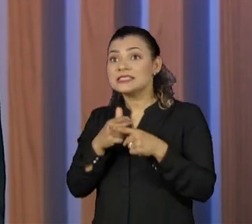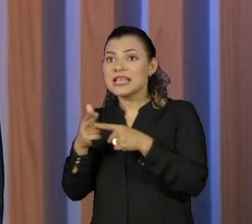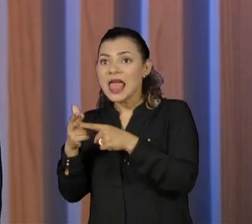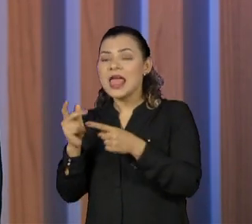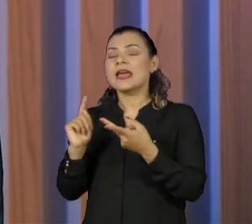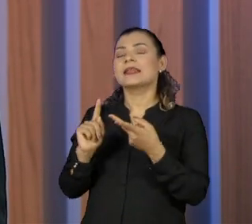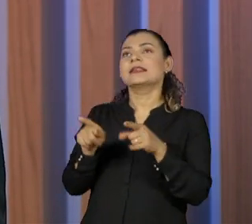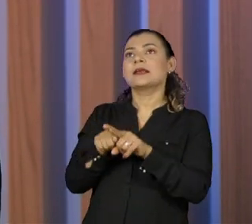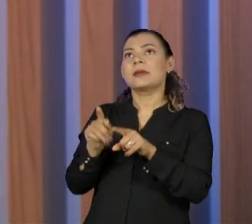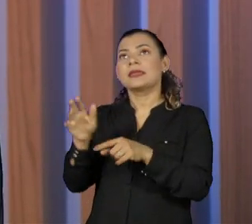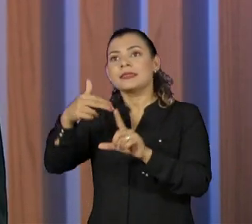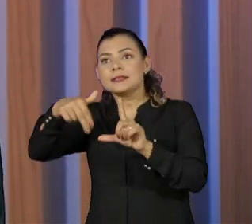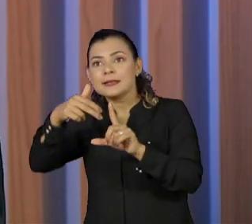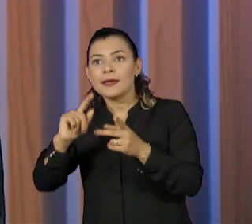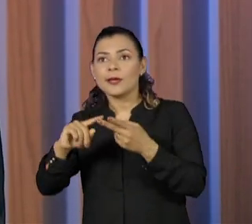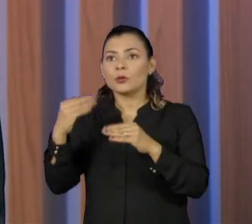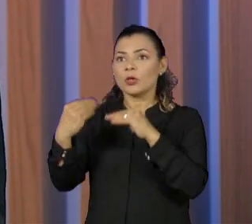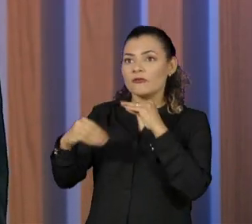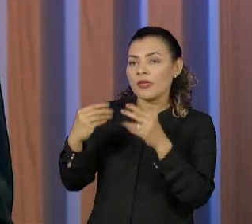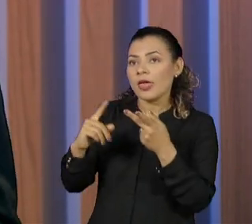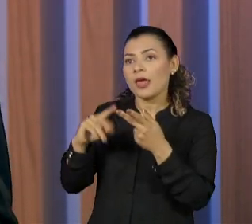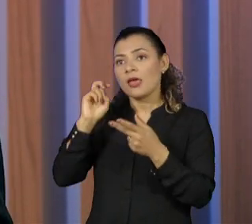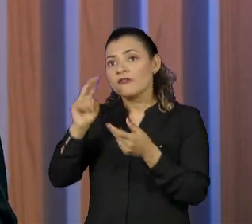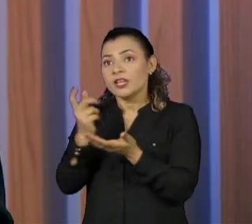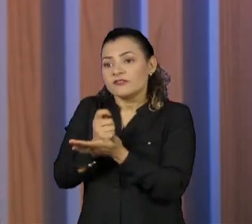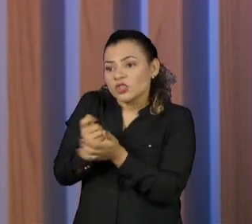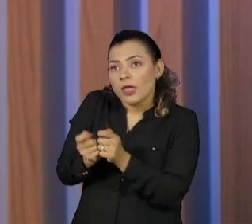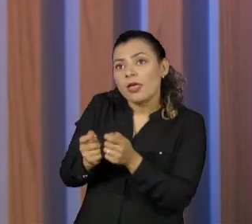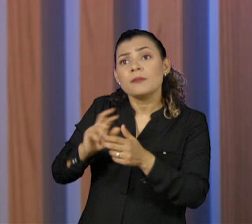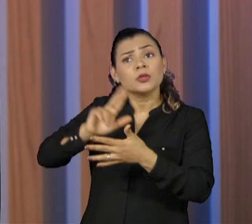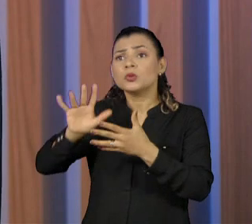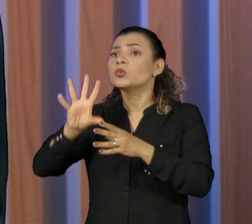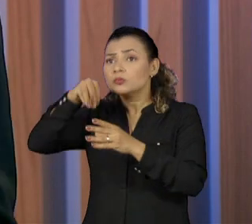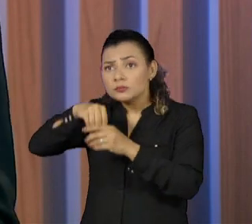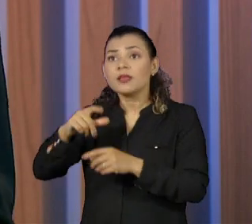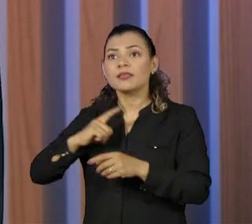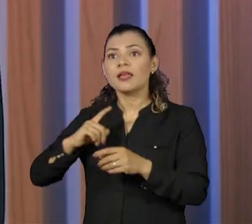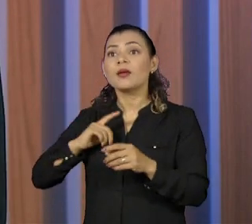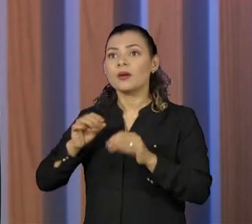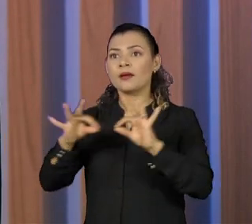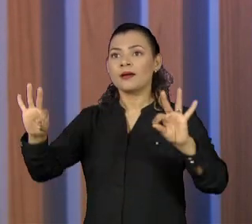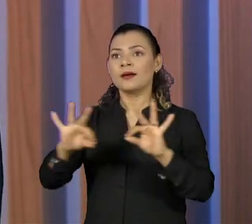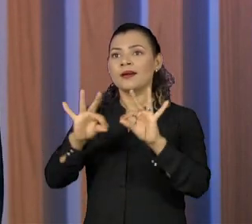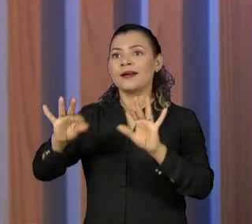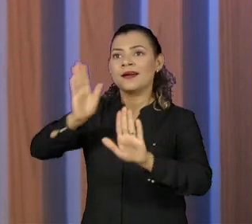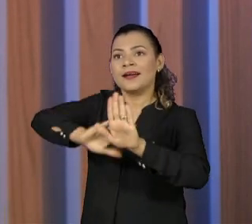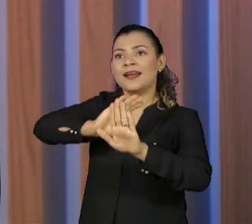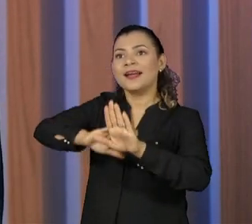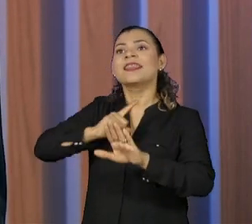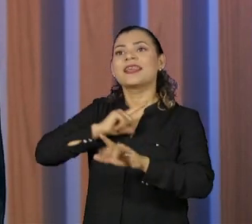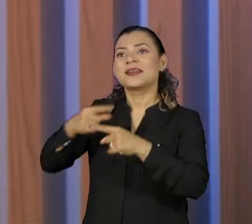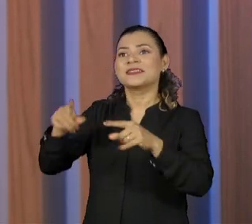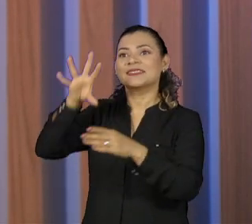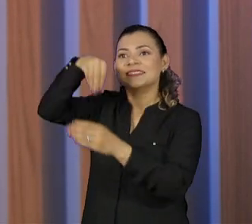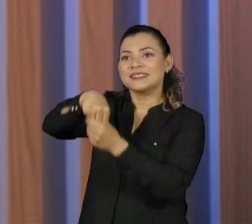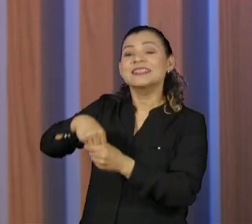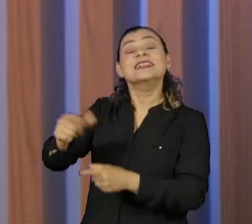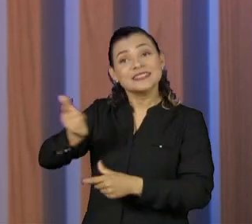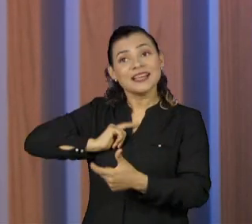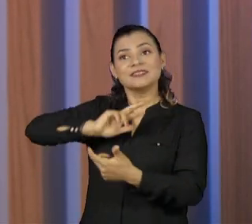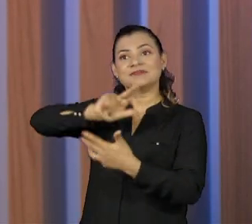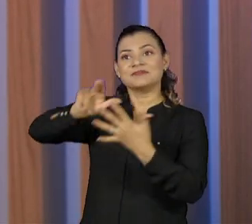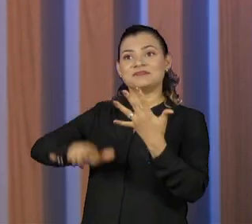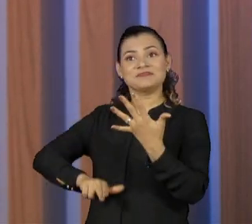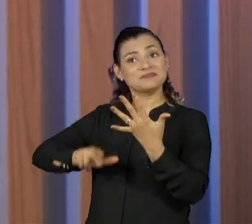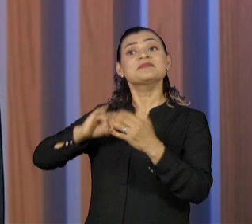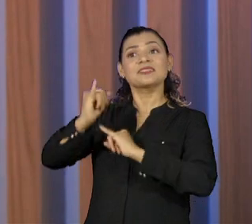orquestra. Desenhos, novelas, vinhetas e assim por diante. Então, a orquestra está mais presente na vida